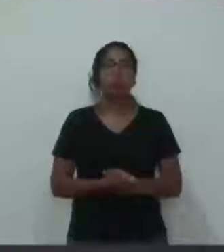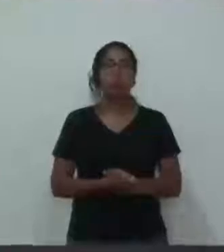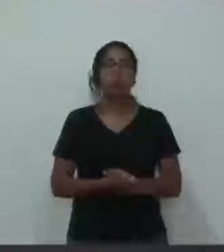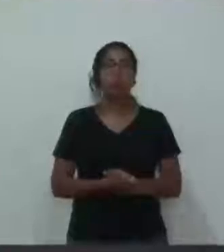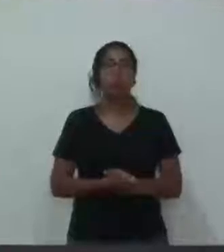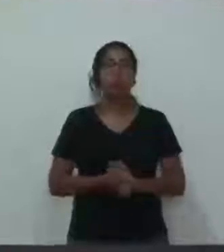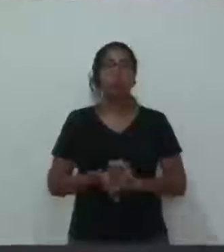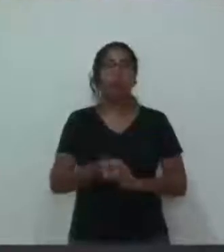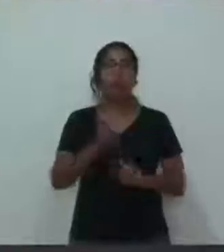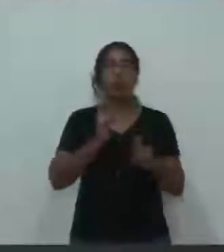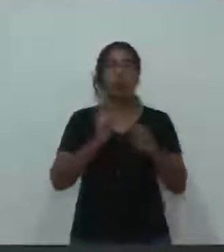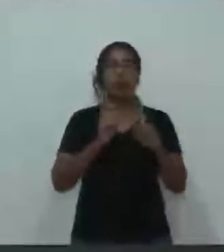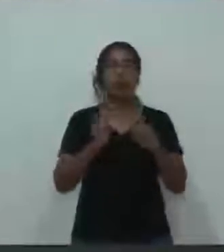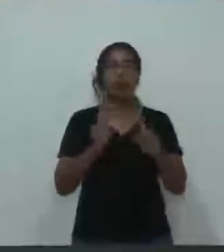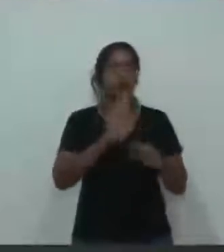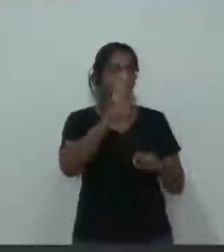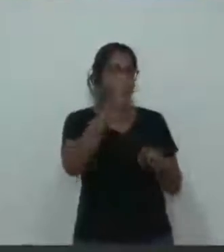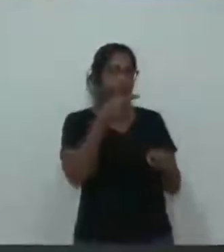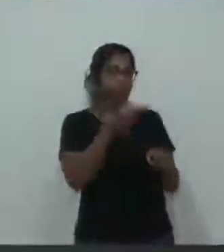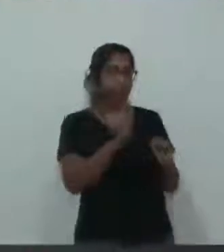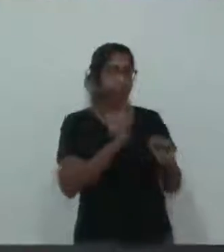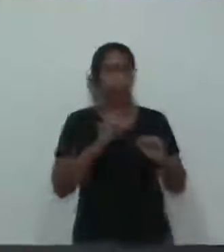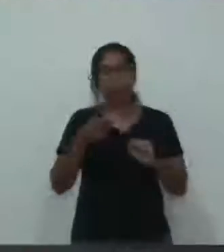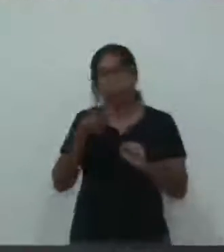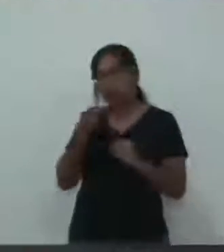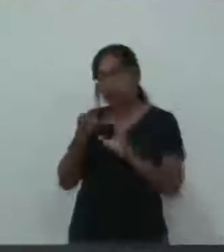Continue a discussão. Peço a palavra. Tem a palavra, vereador.